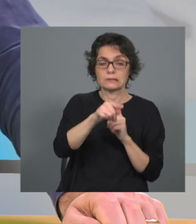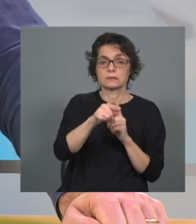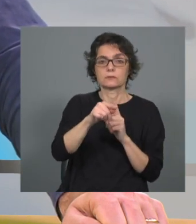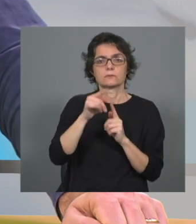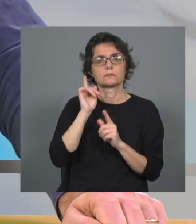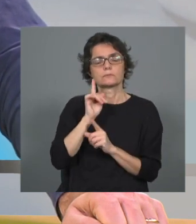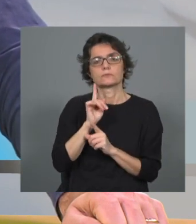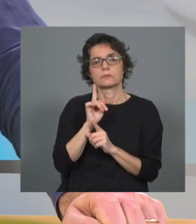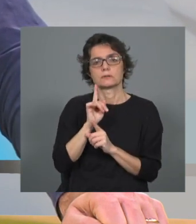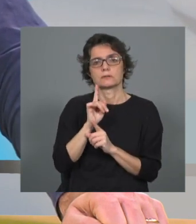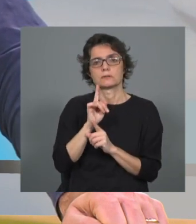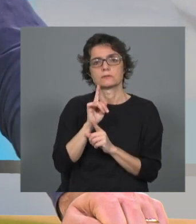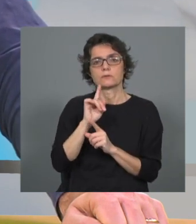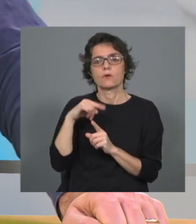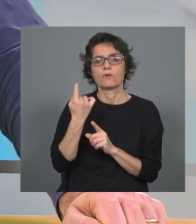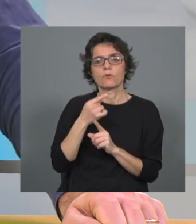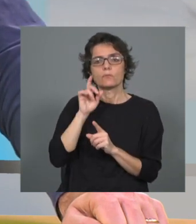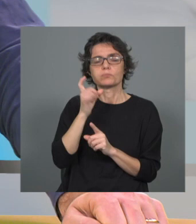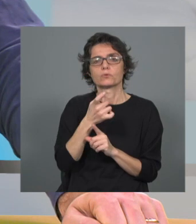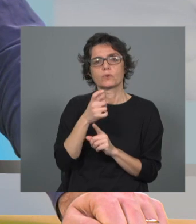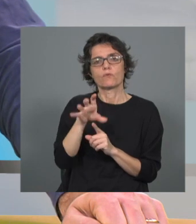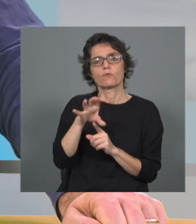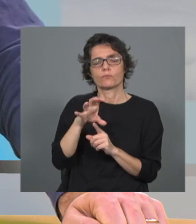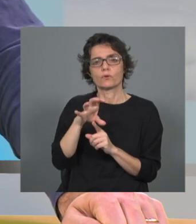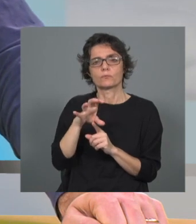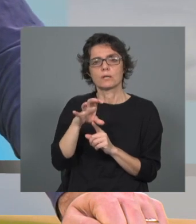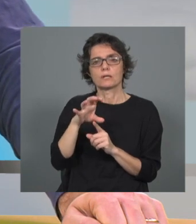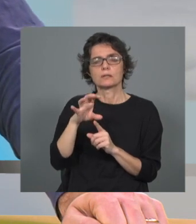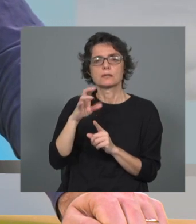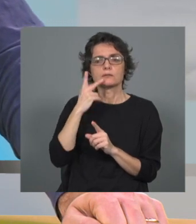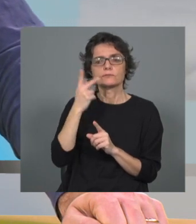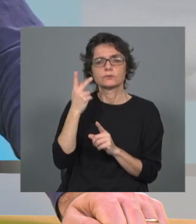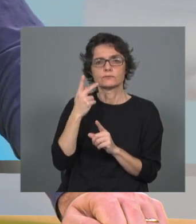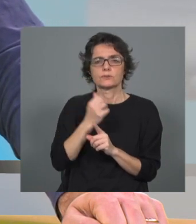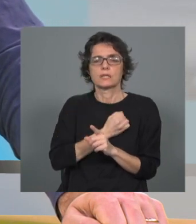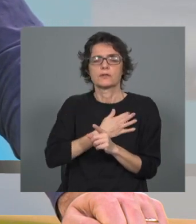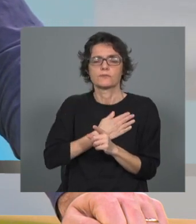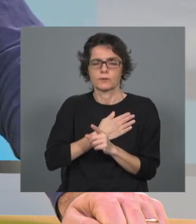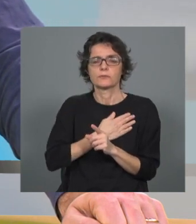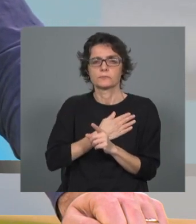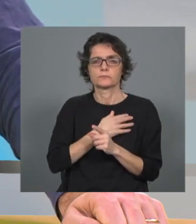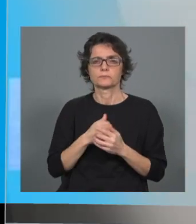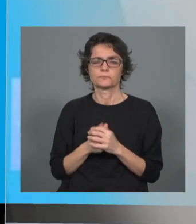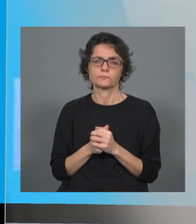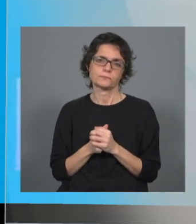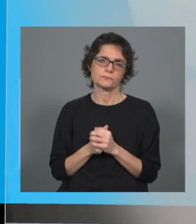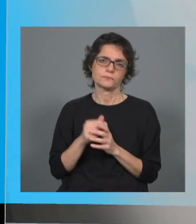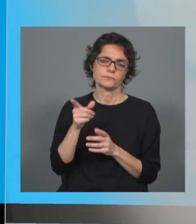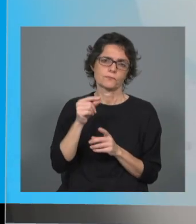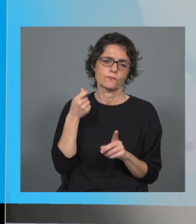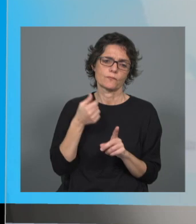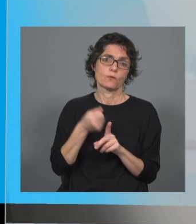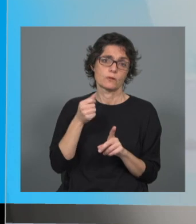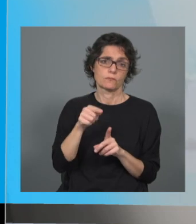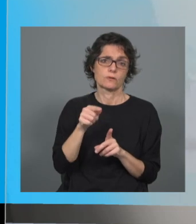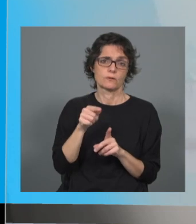viver a fé, são um mal menor comparado com aquilo que sofrem muitos dos nossos irmãos noutros países. É um desafio também para aqueles que,